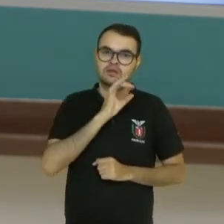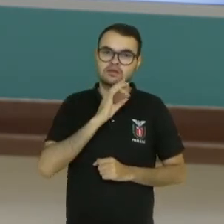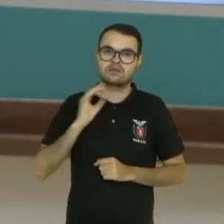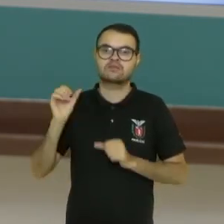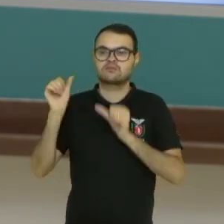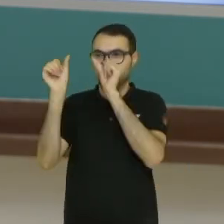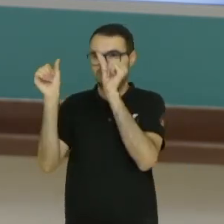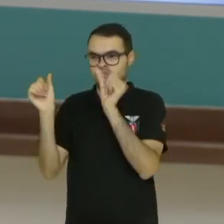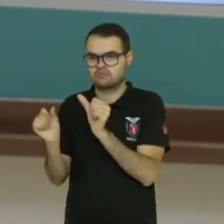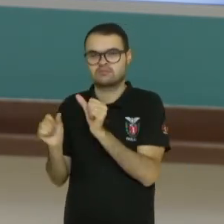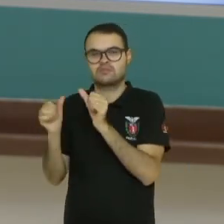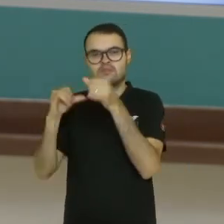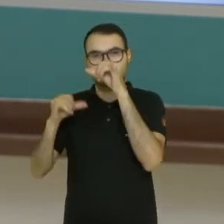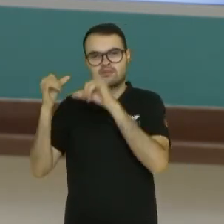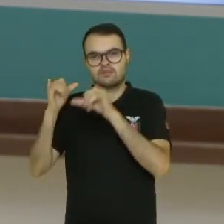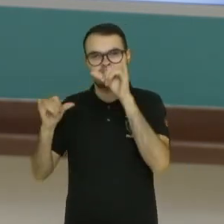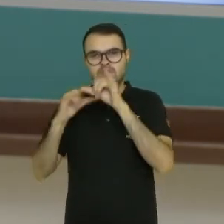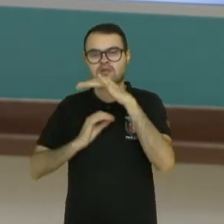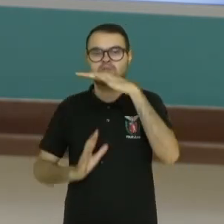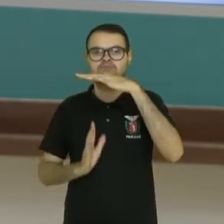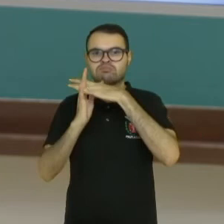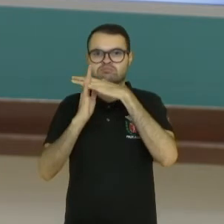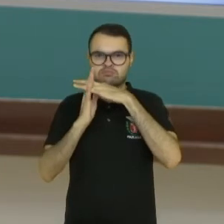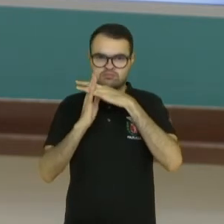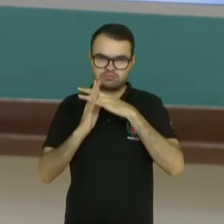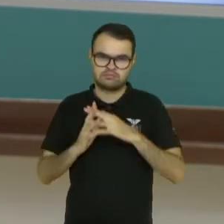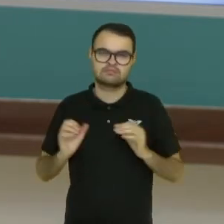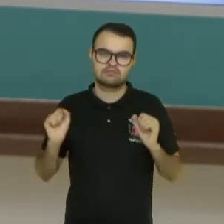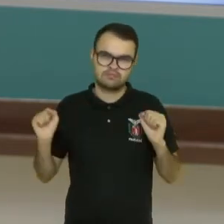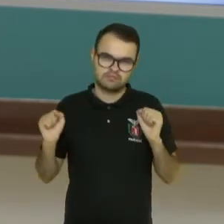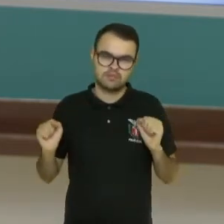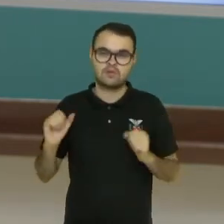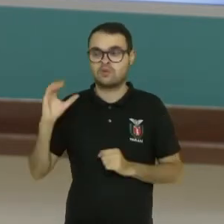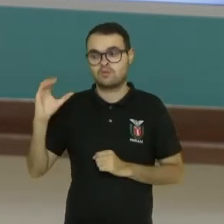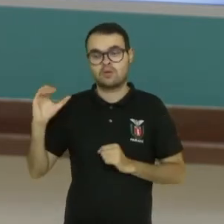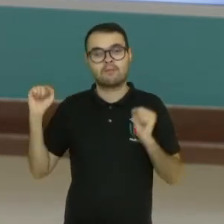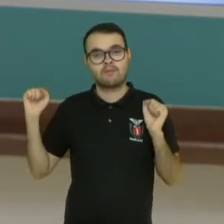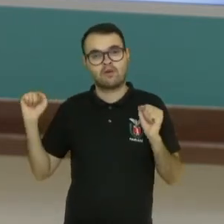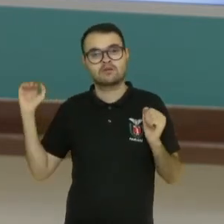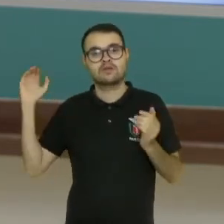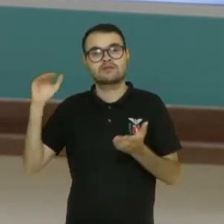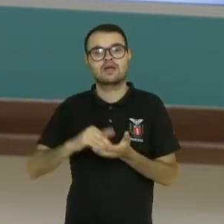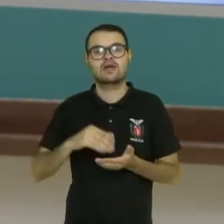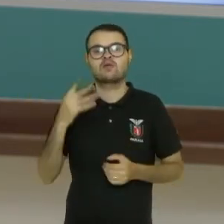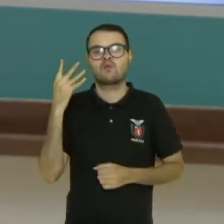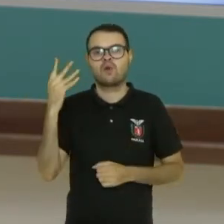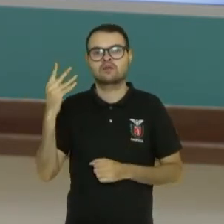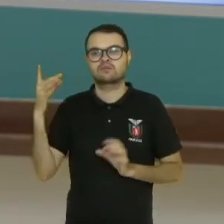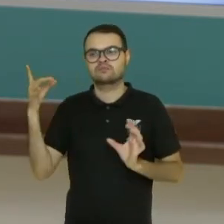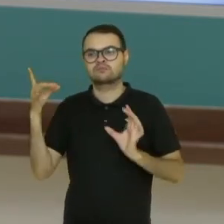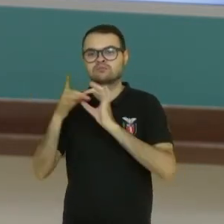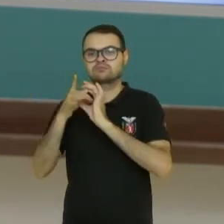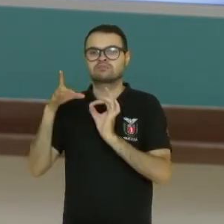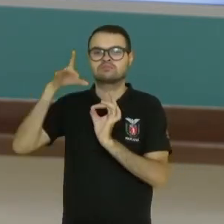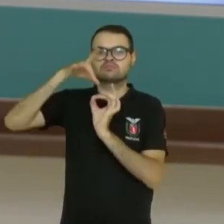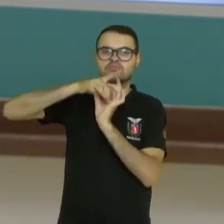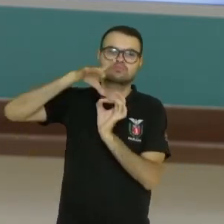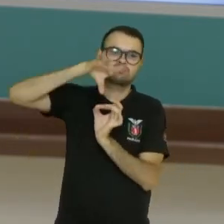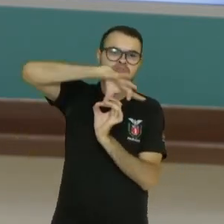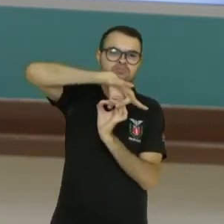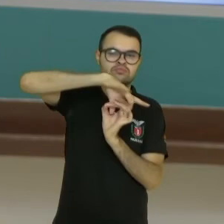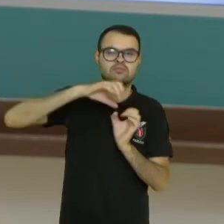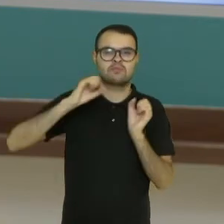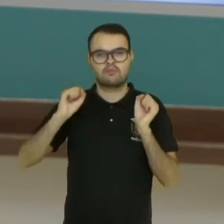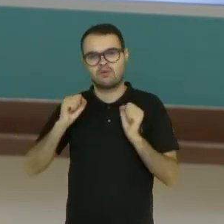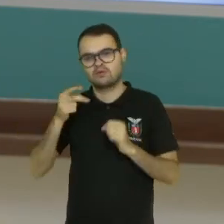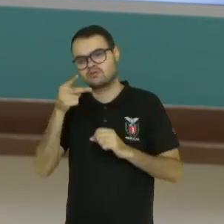uma quantidade máxima aí de ligações que ele vai fazer. Então, no caso do carbono, ele pode fazer até 4 ligações e ele pode estar fazendo ligação